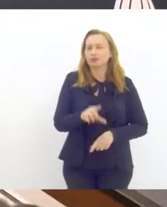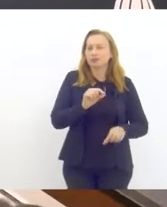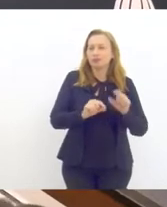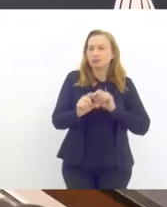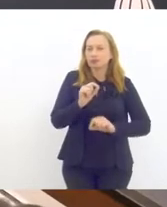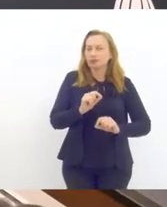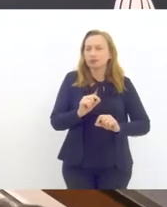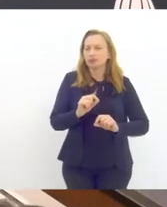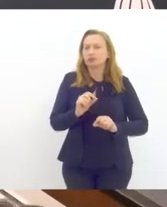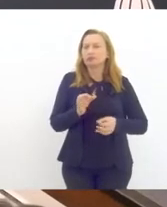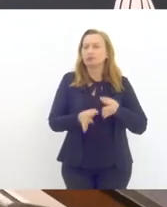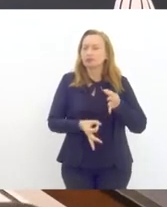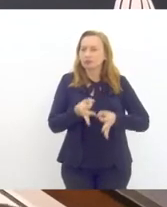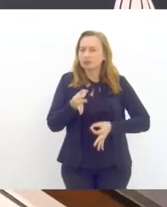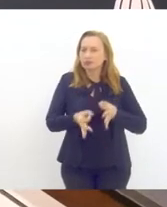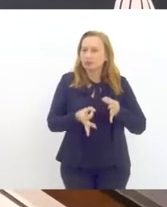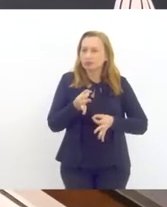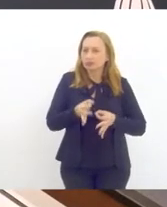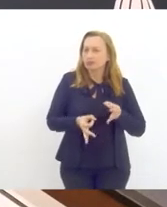judicial estabeleceu que